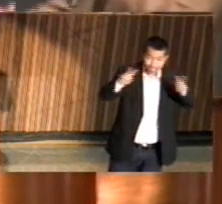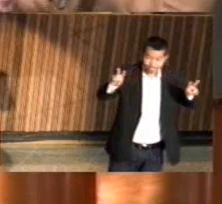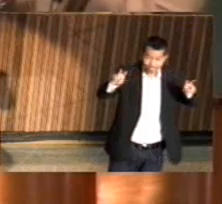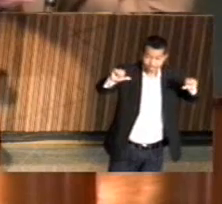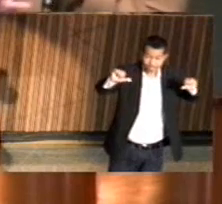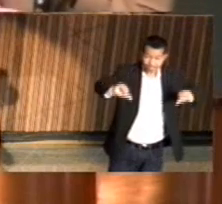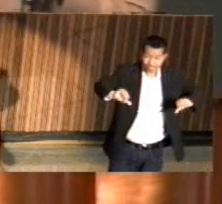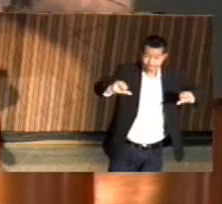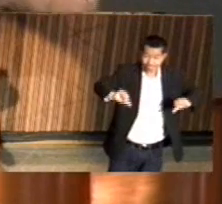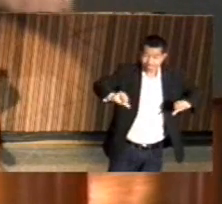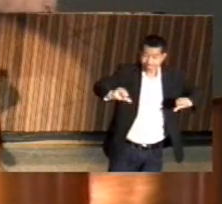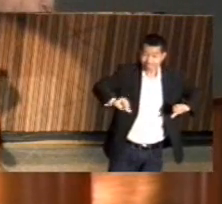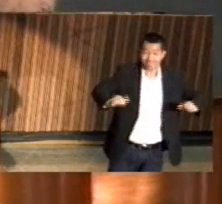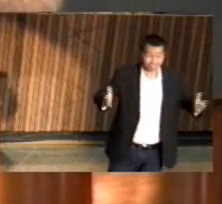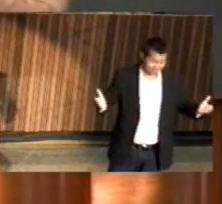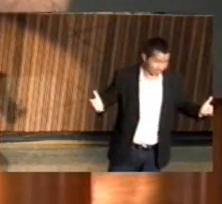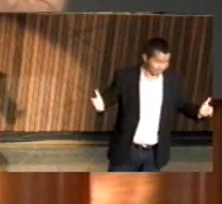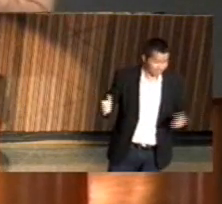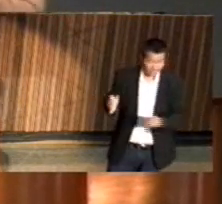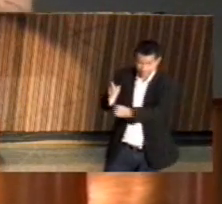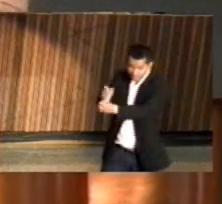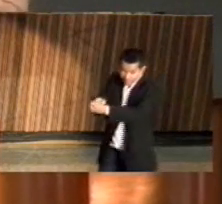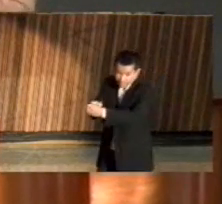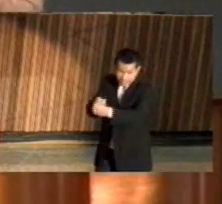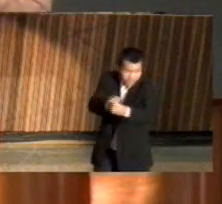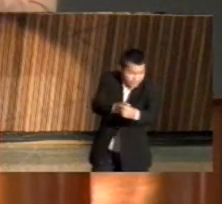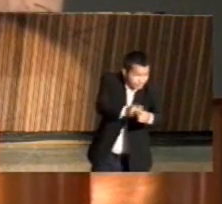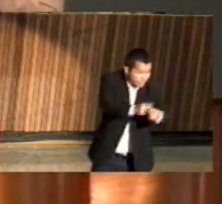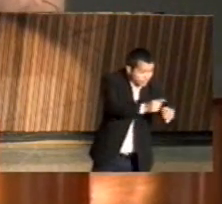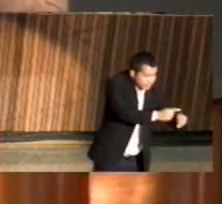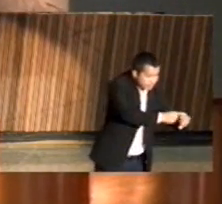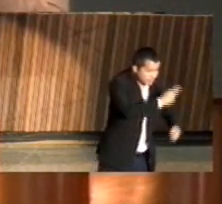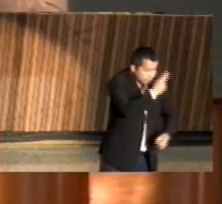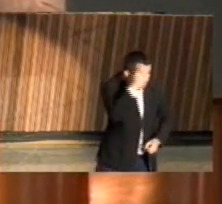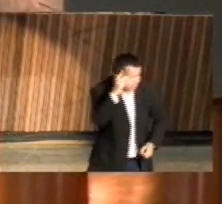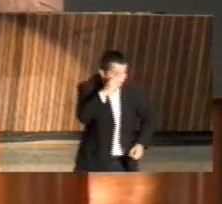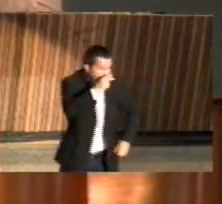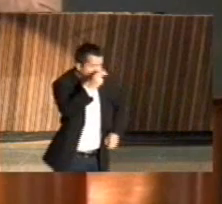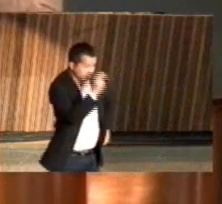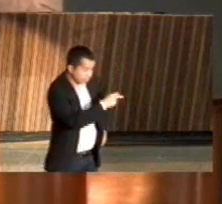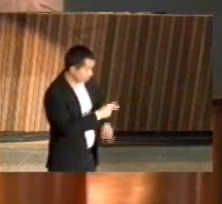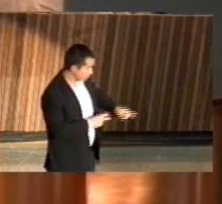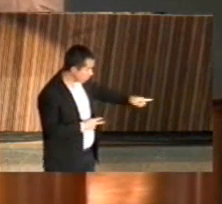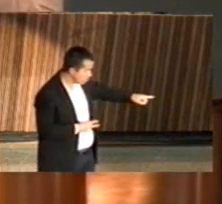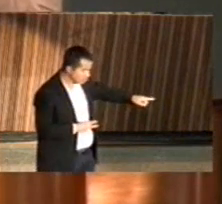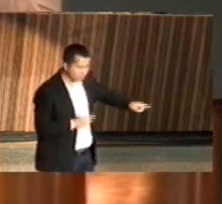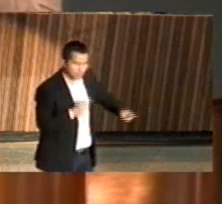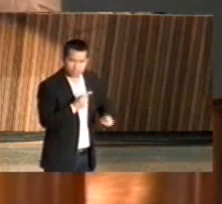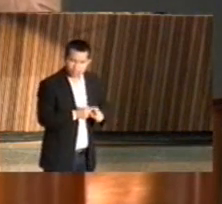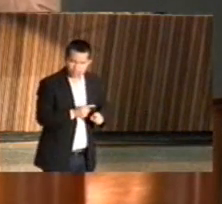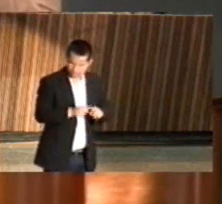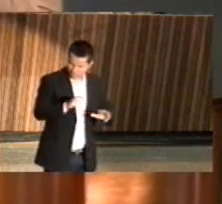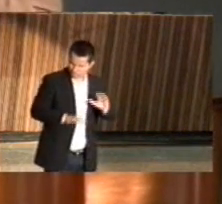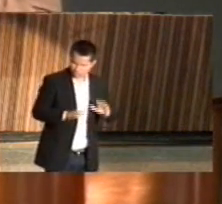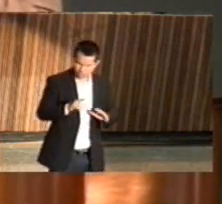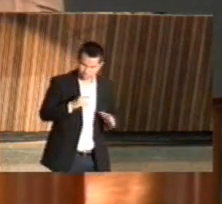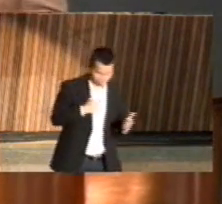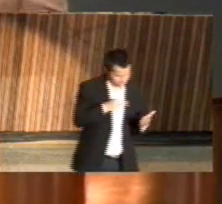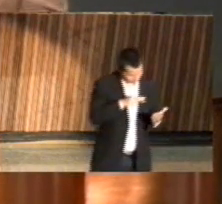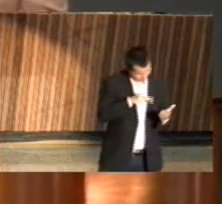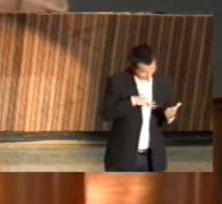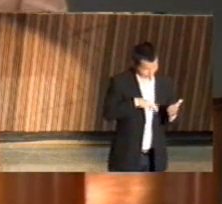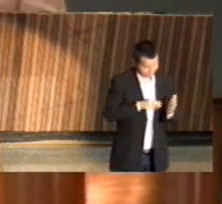pela ideia que estava dando aqui, é que a briga entre os empregados não era só de palavras não, era um negócio mais